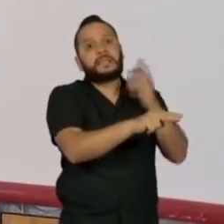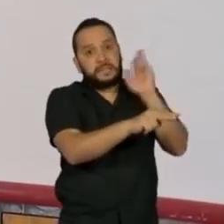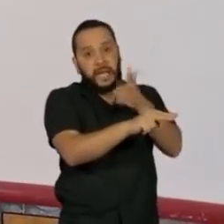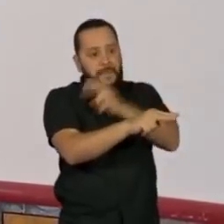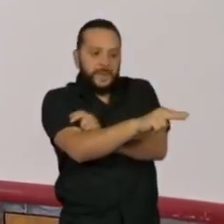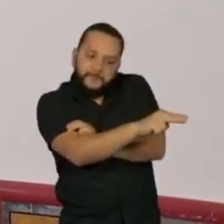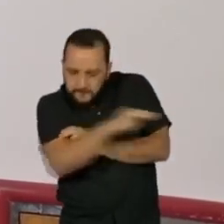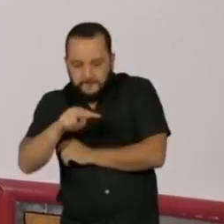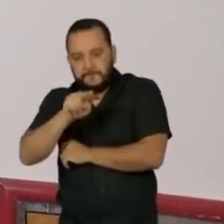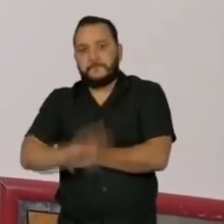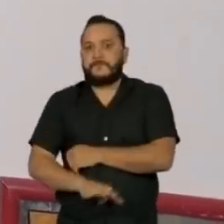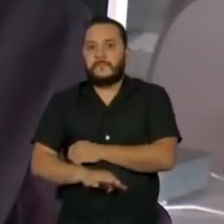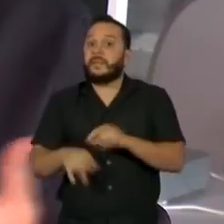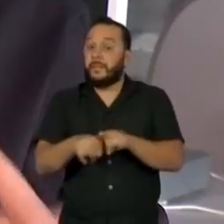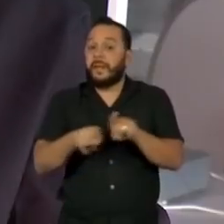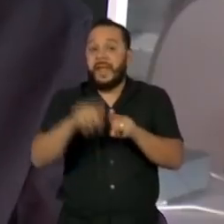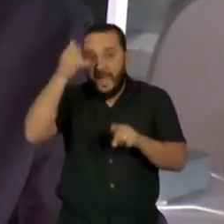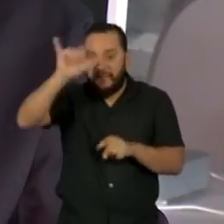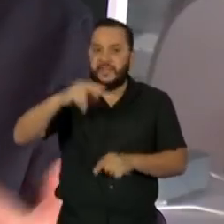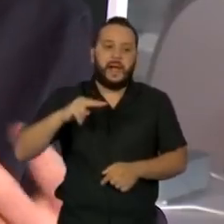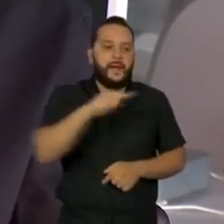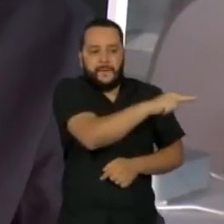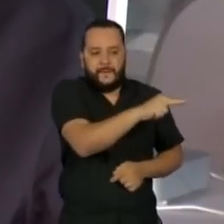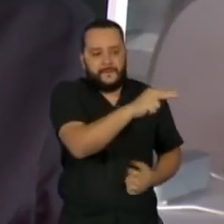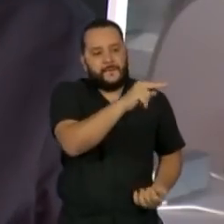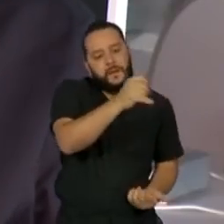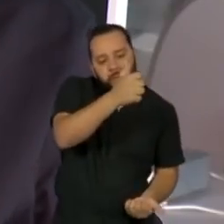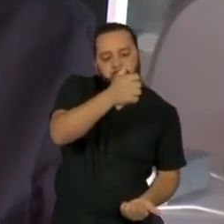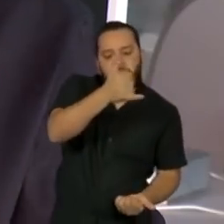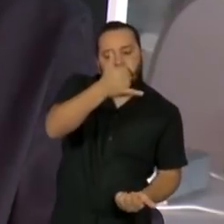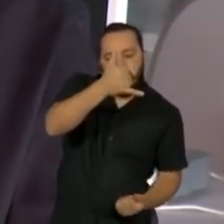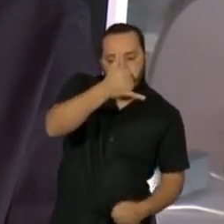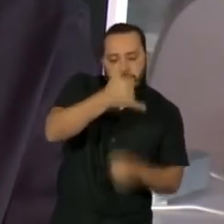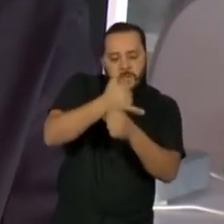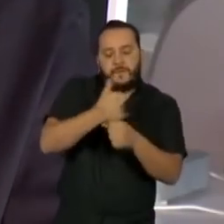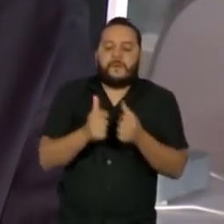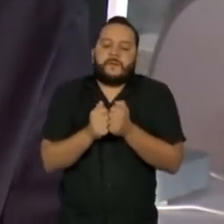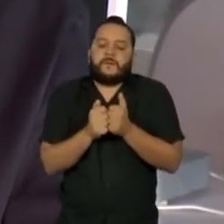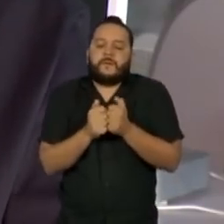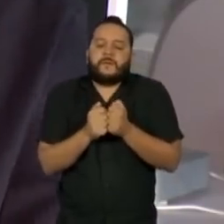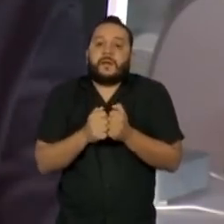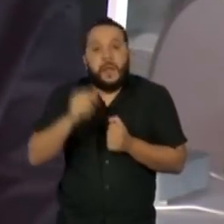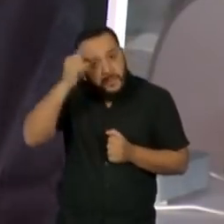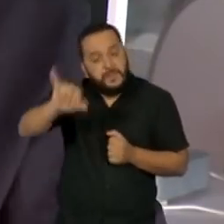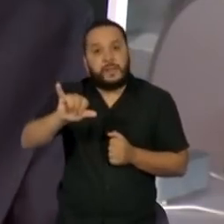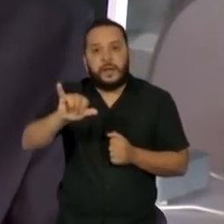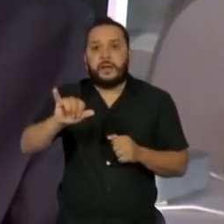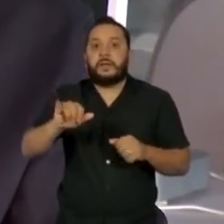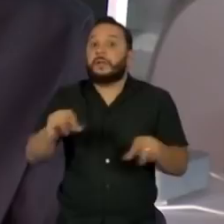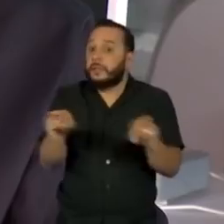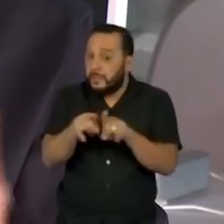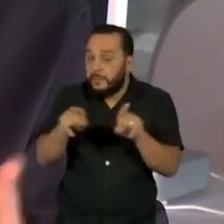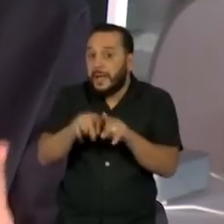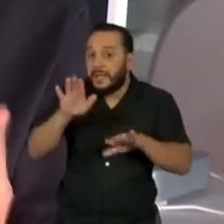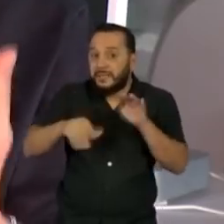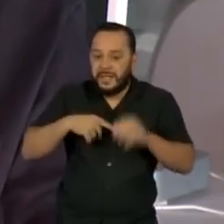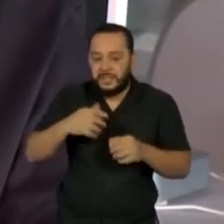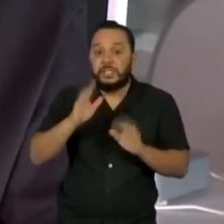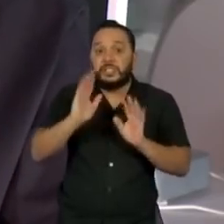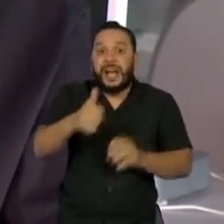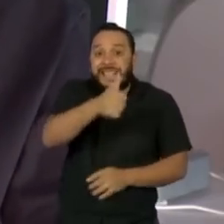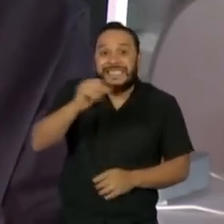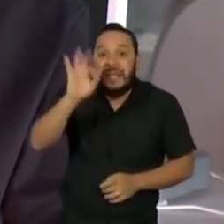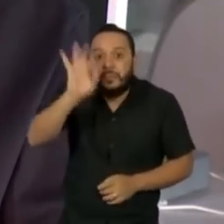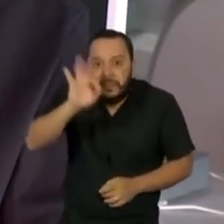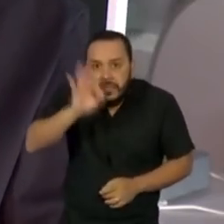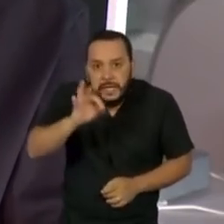aparelho enquanto ele carrega. Quando a bateria chega em 100%, o celular ele está consumindo energia elétrica. Hoje as baterias de